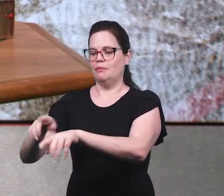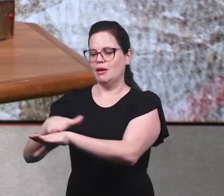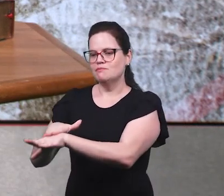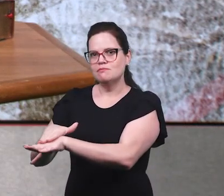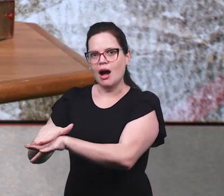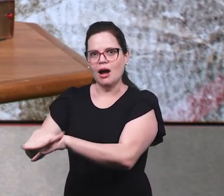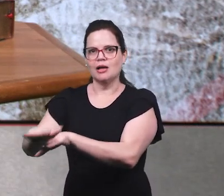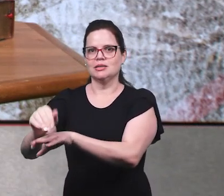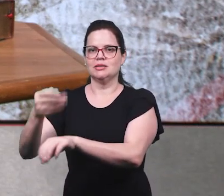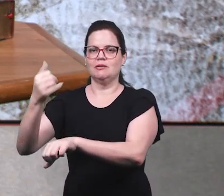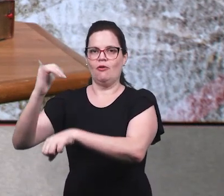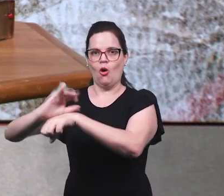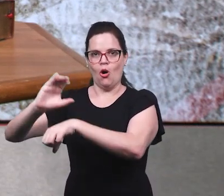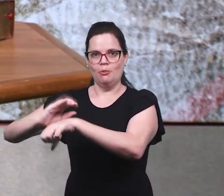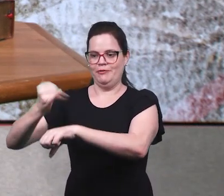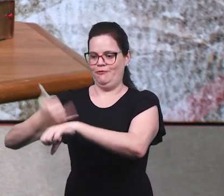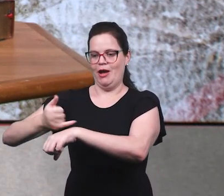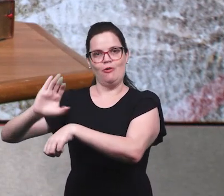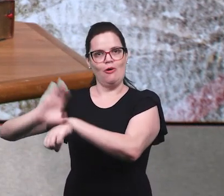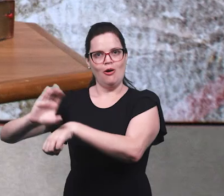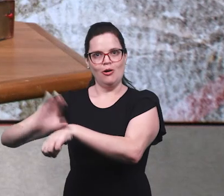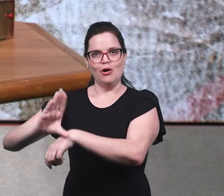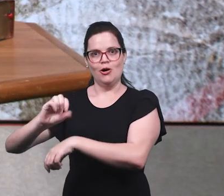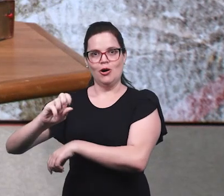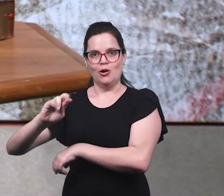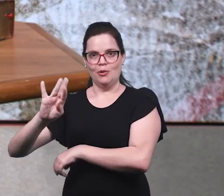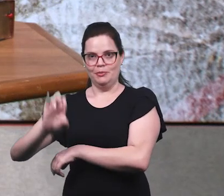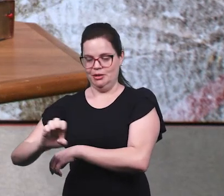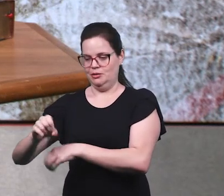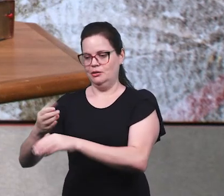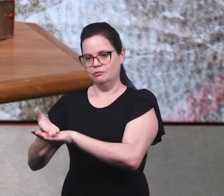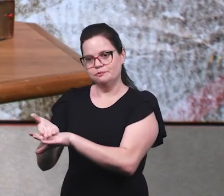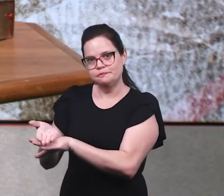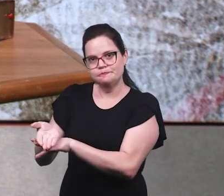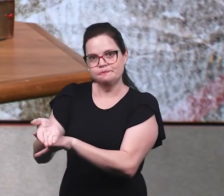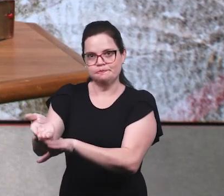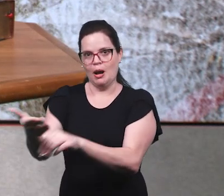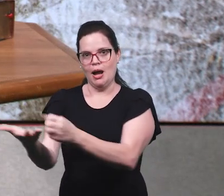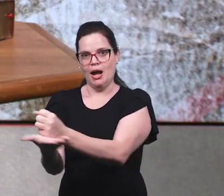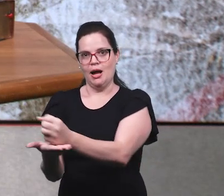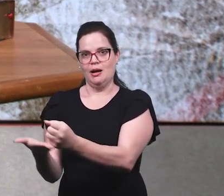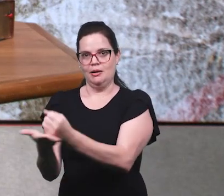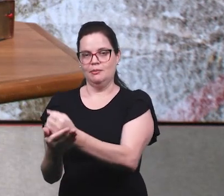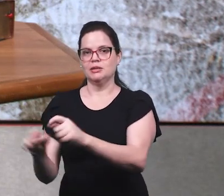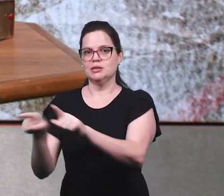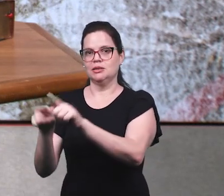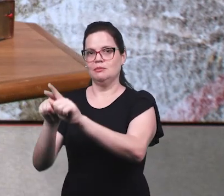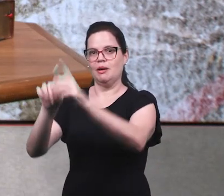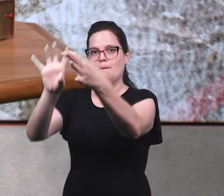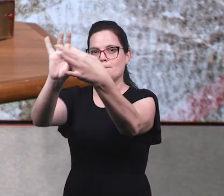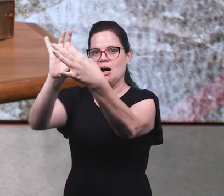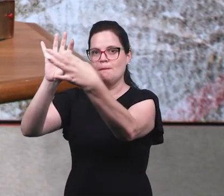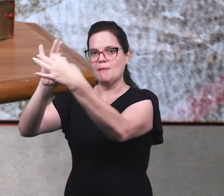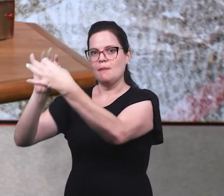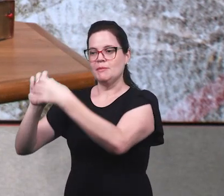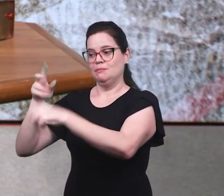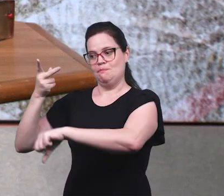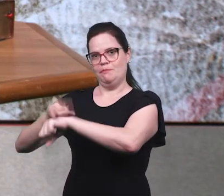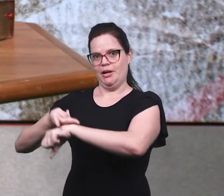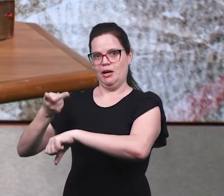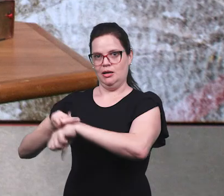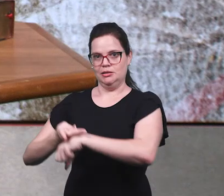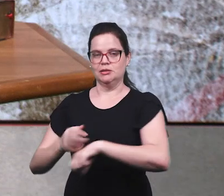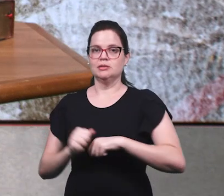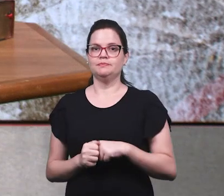Os colchetes das colunas e as suas faixas serão de prata. E na largura do